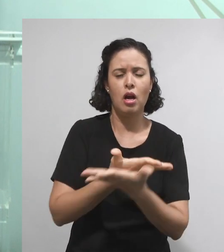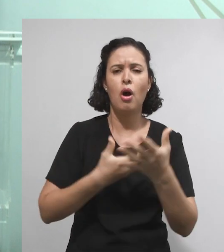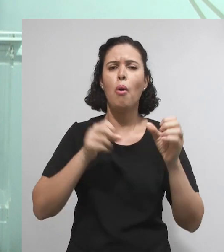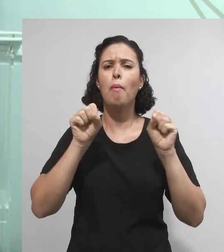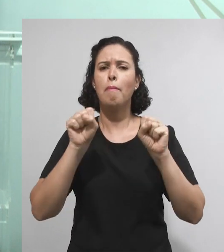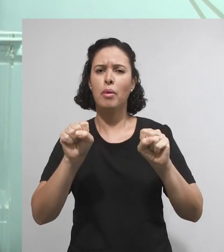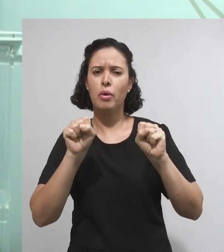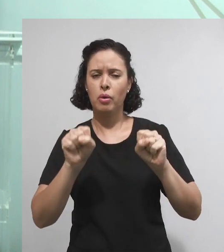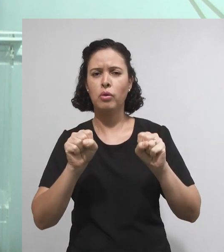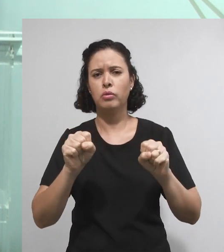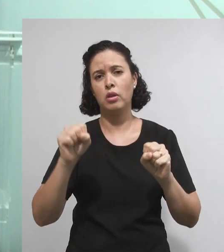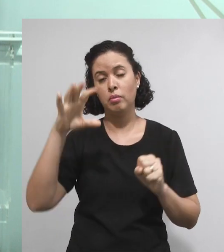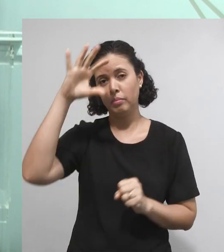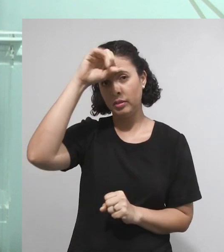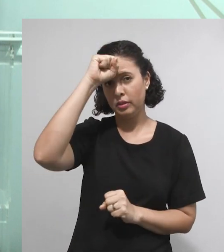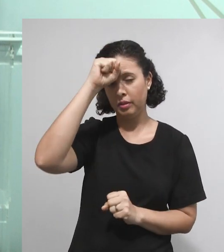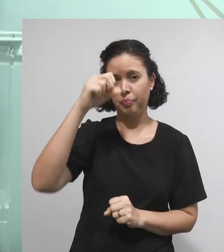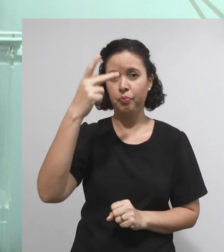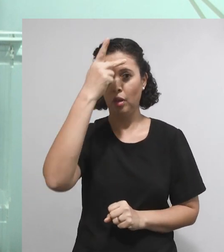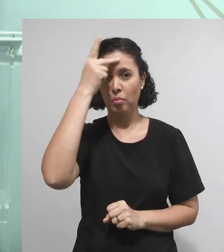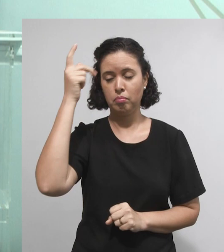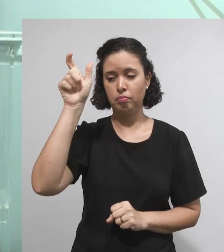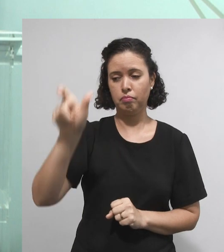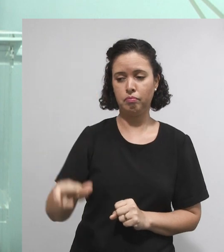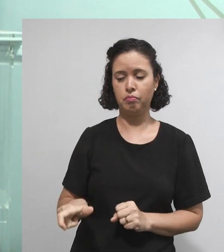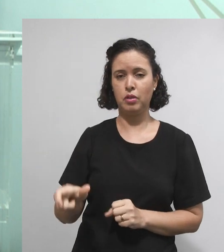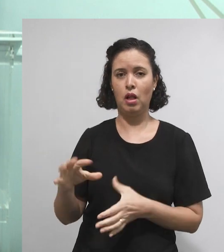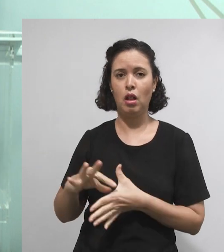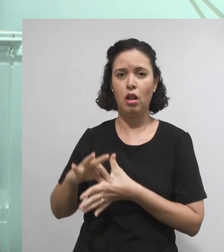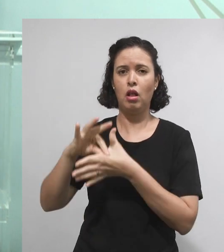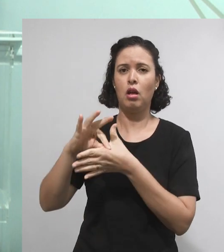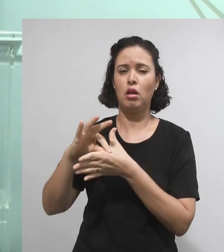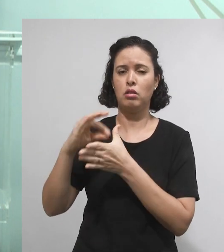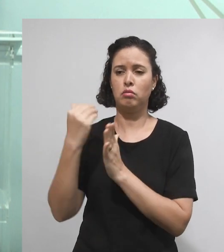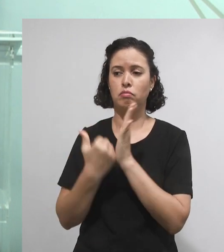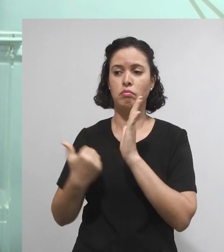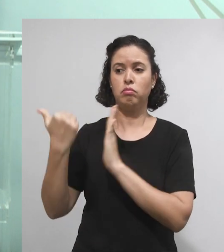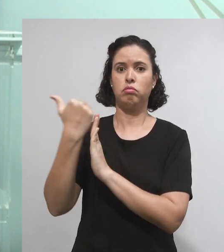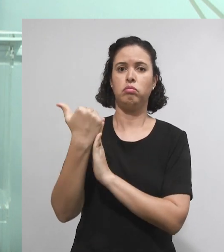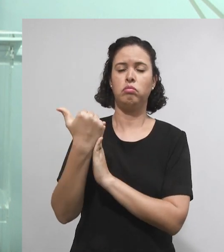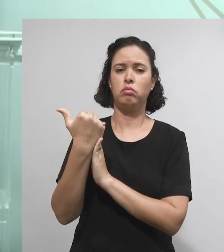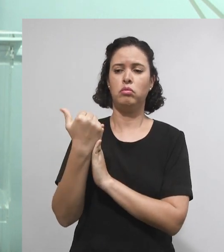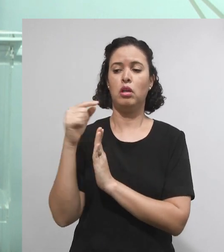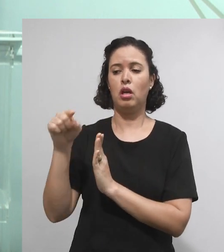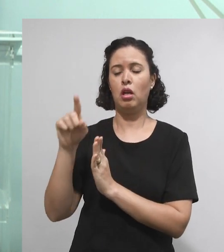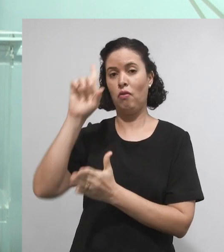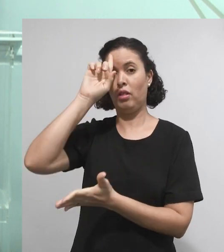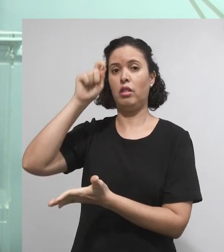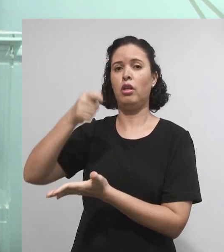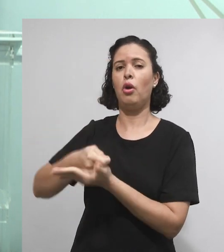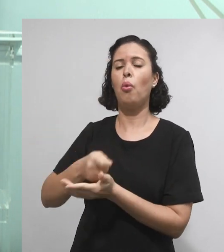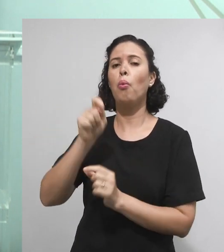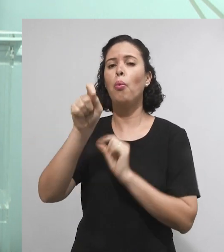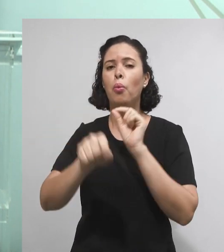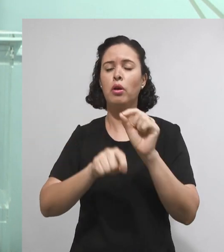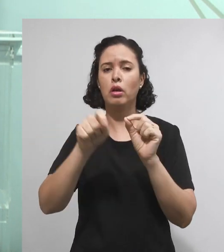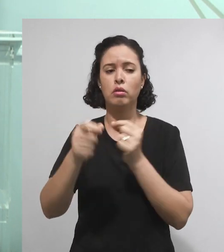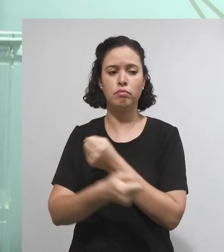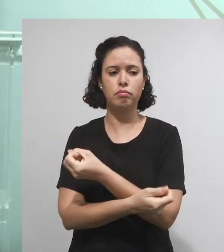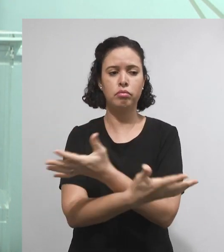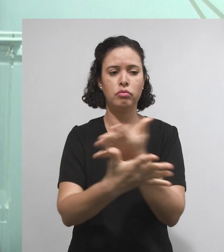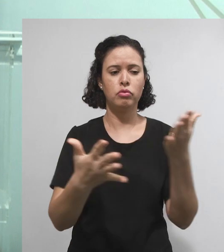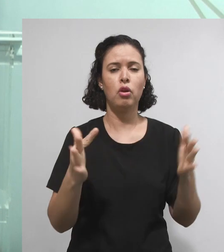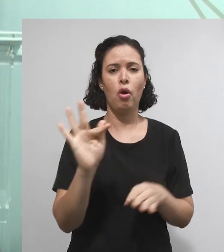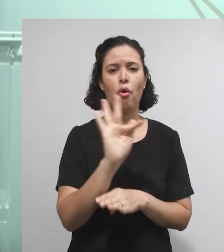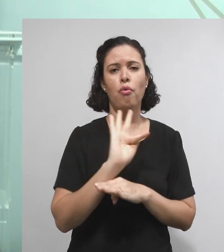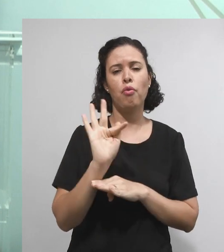pode saber. Então, quem estiver no poder vai determinar o que vai ser conhecido, formalmente.